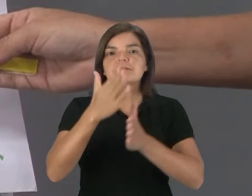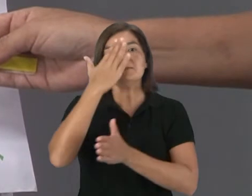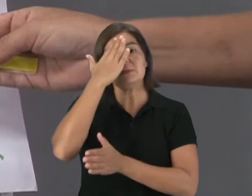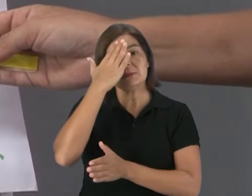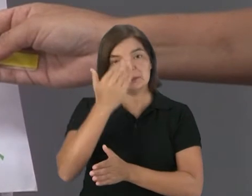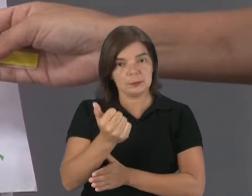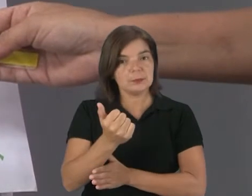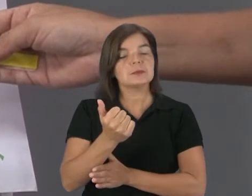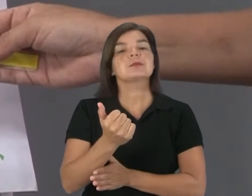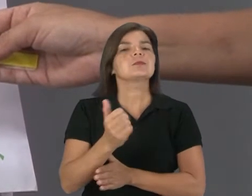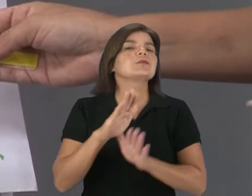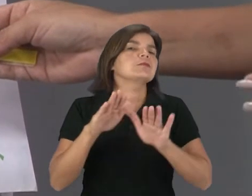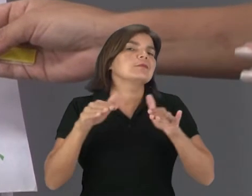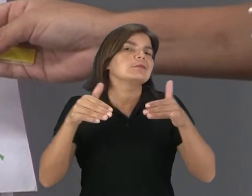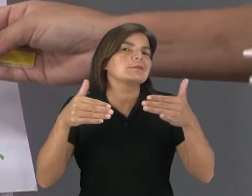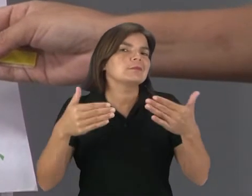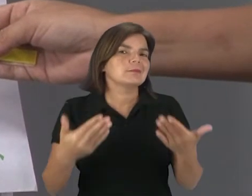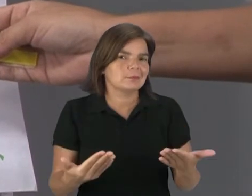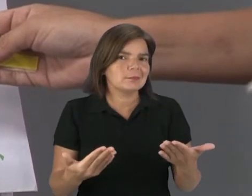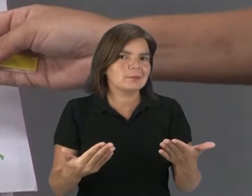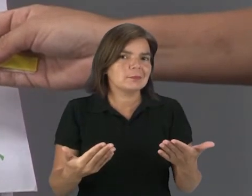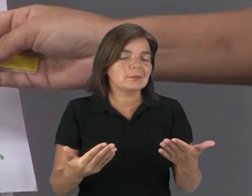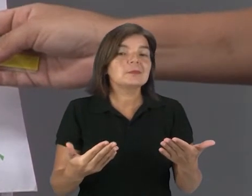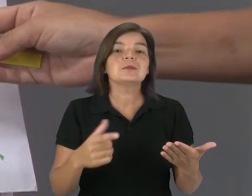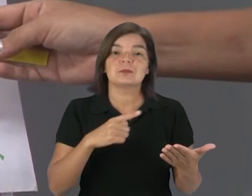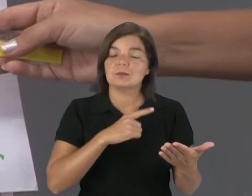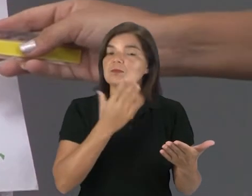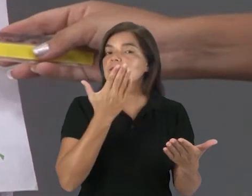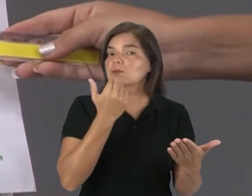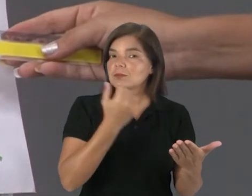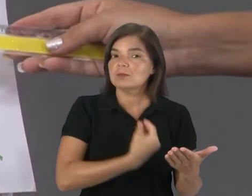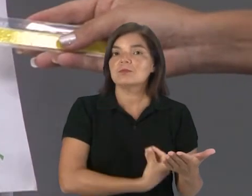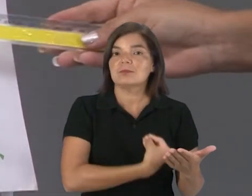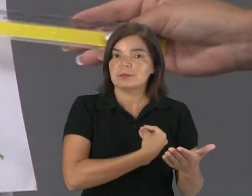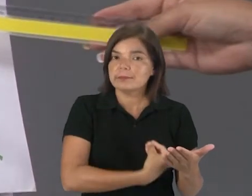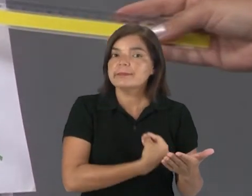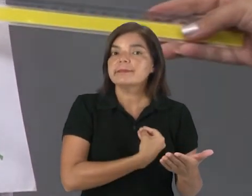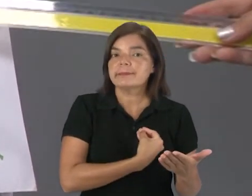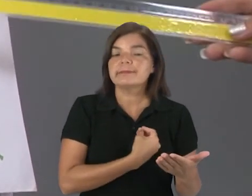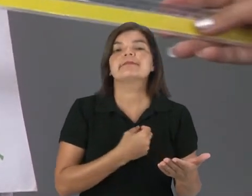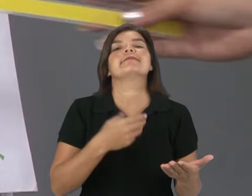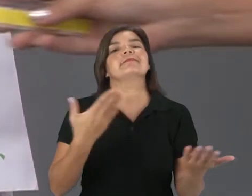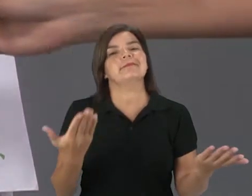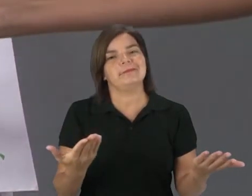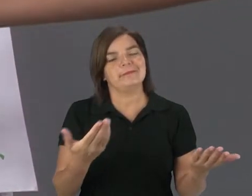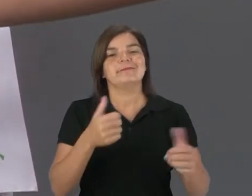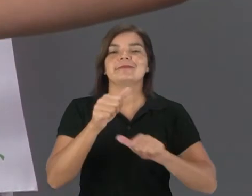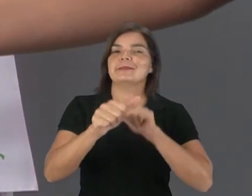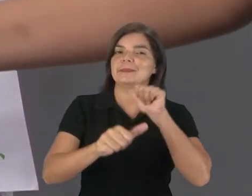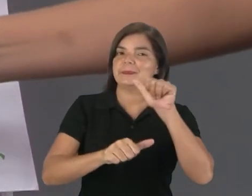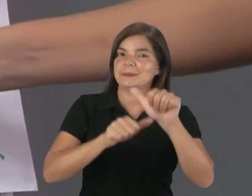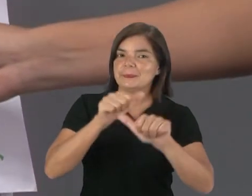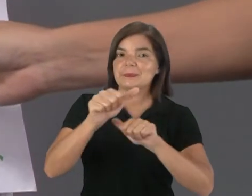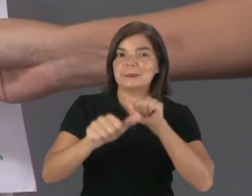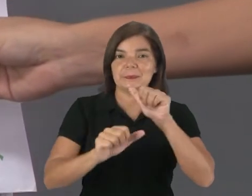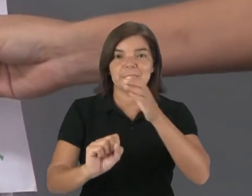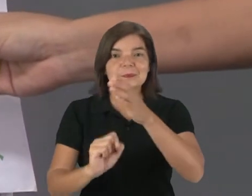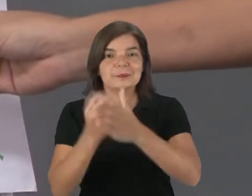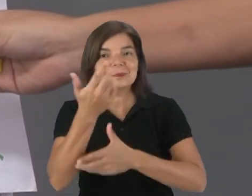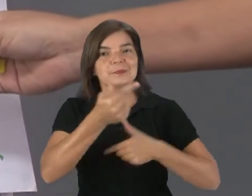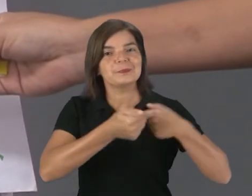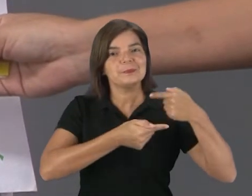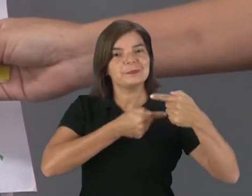saber, né, qual é a condição que esse alimento está. E aí sim vem a transformação da